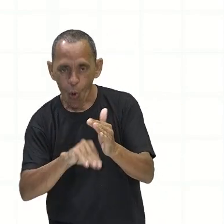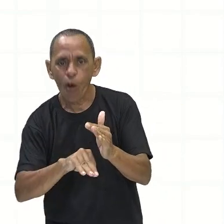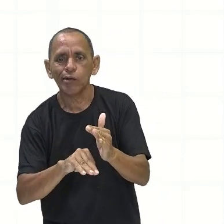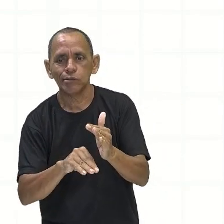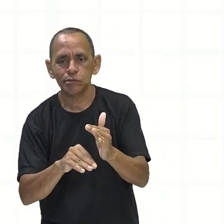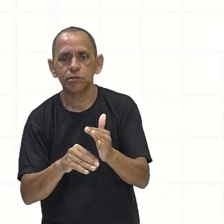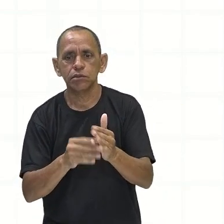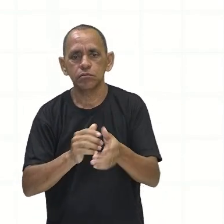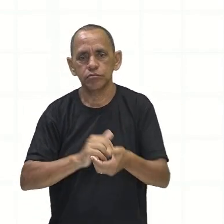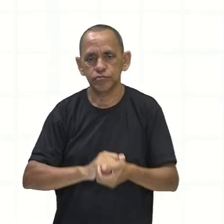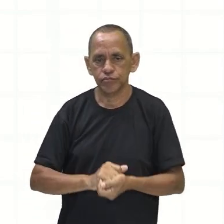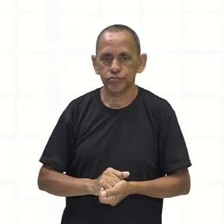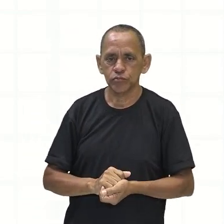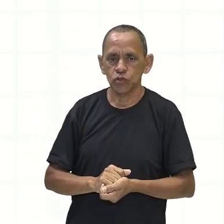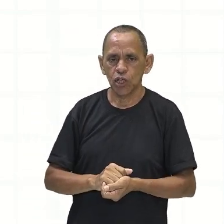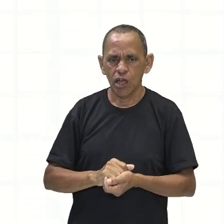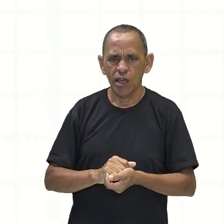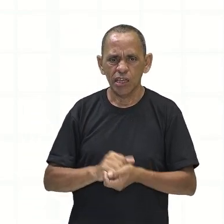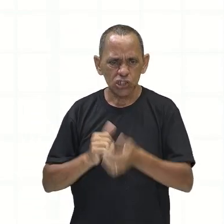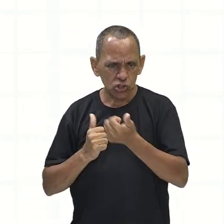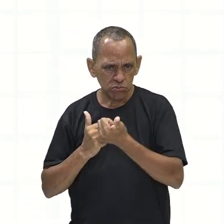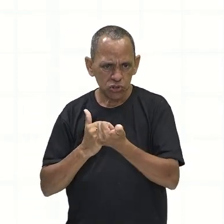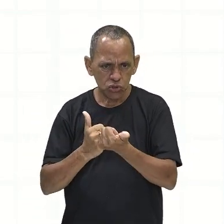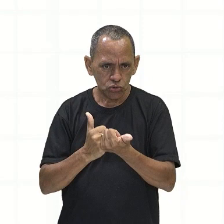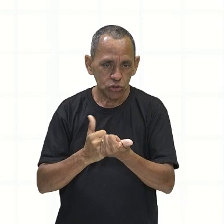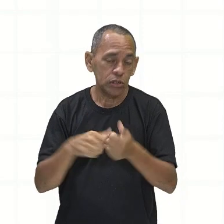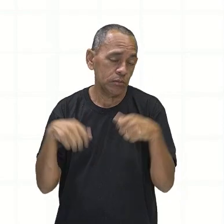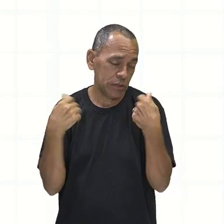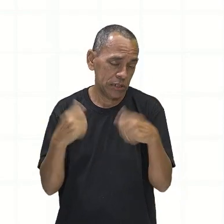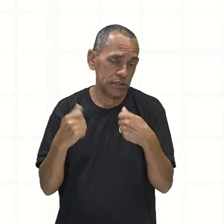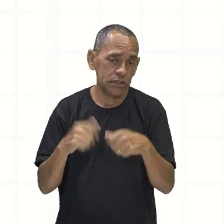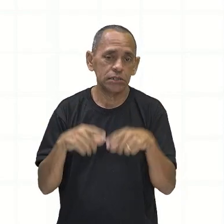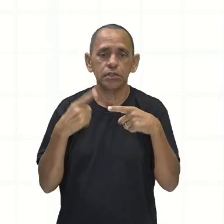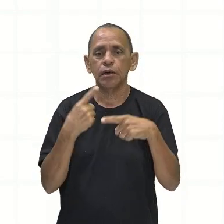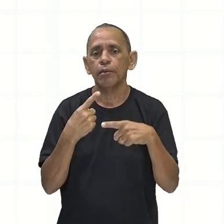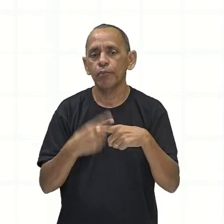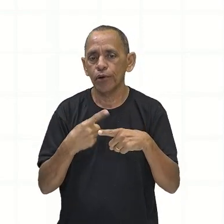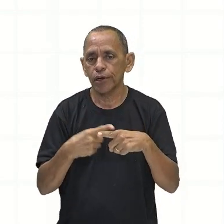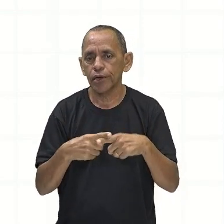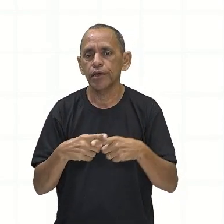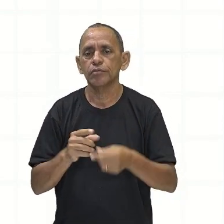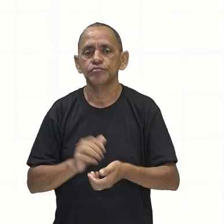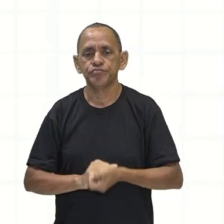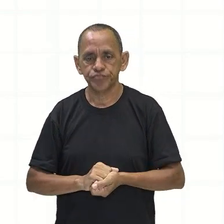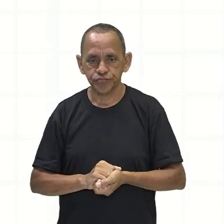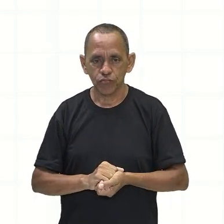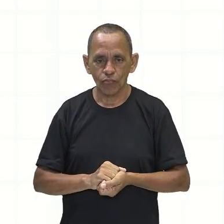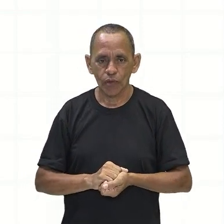no início aqui, ó. Já temos a informação. Devolver o livro, já sabemos que é o livro. Vamos